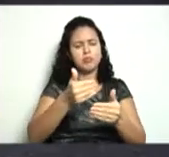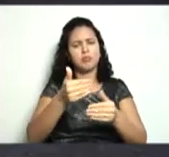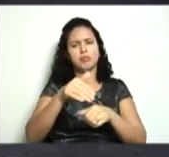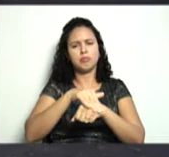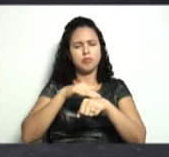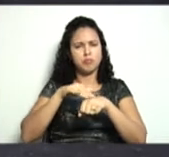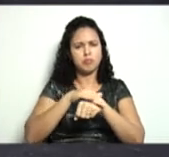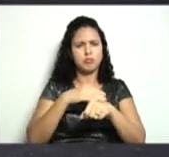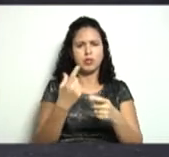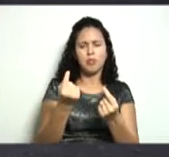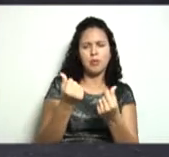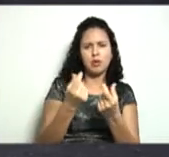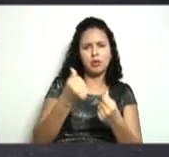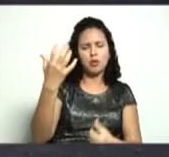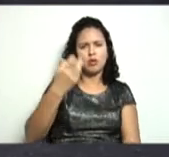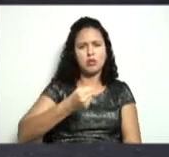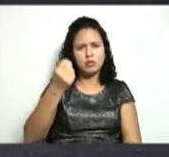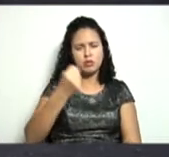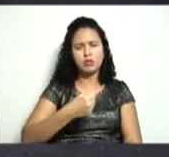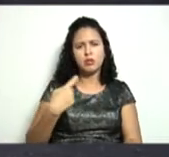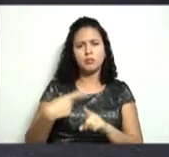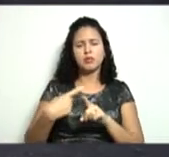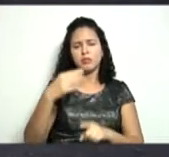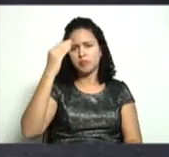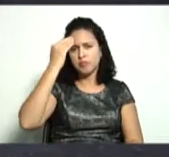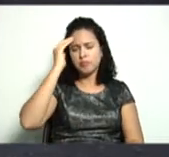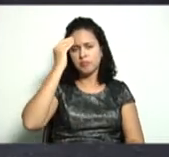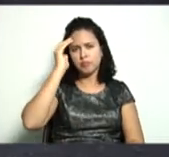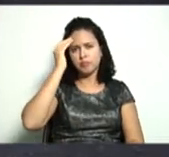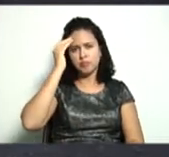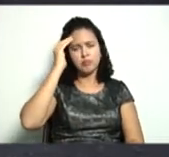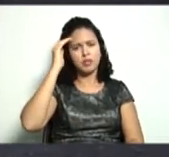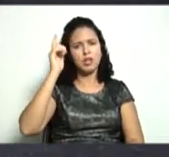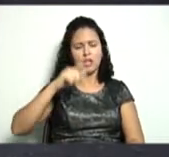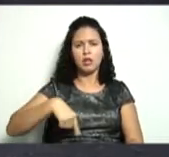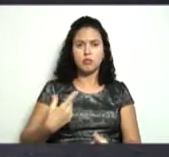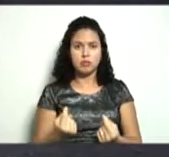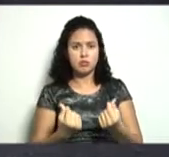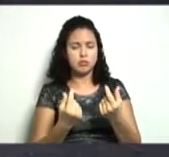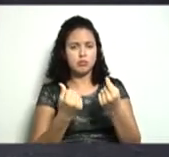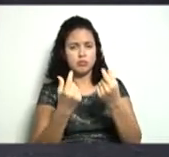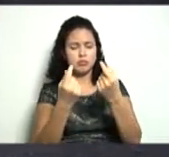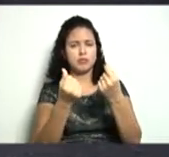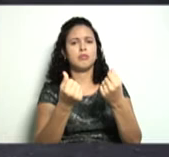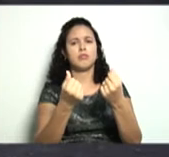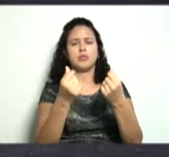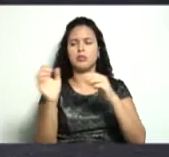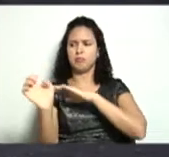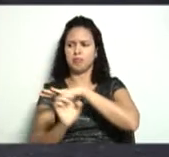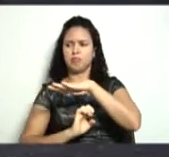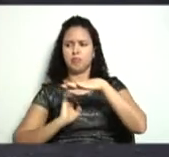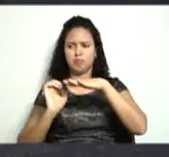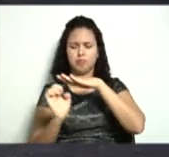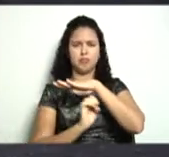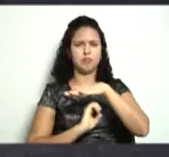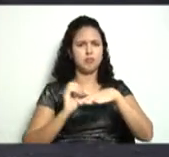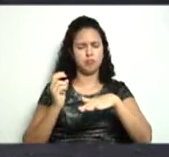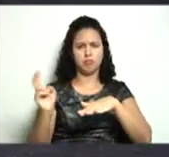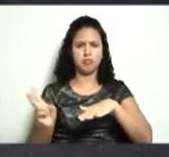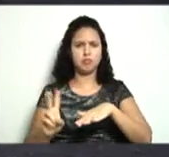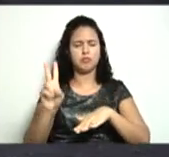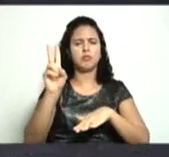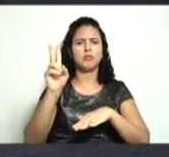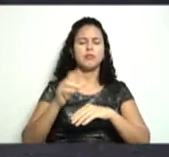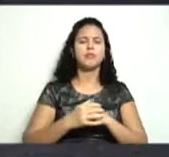questão do preço do leite, porque entendíamos que a margem de lucratividade com as multinacionais era muito alta. E aí,